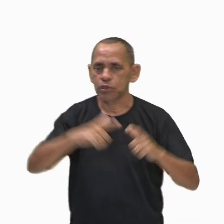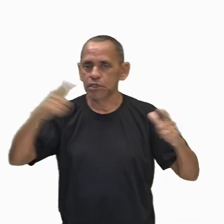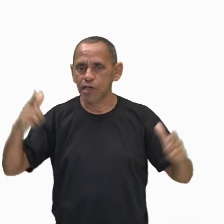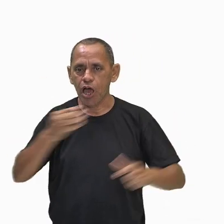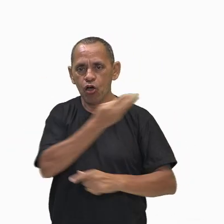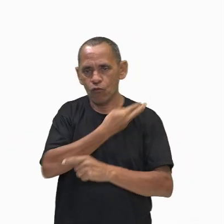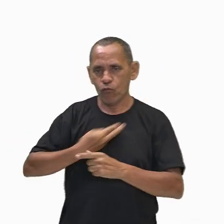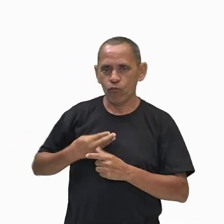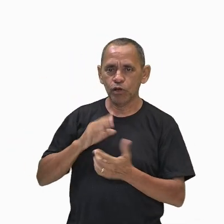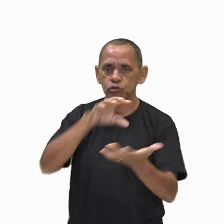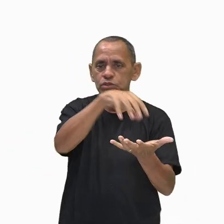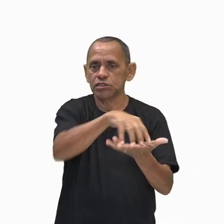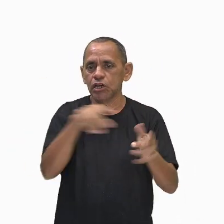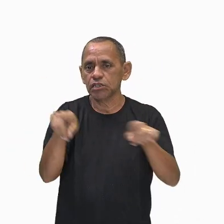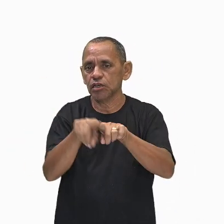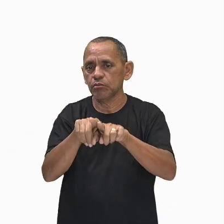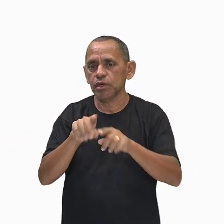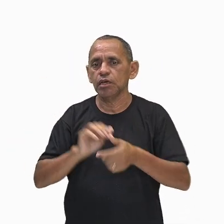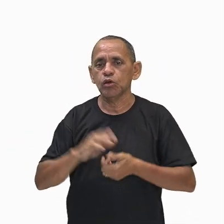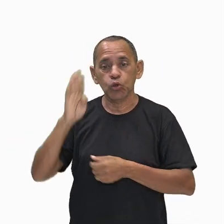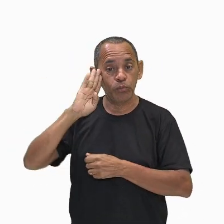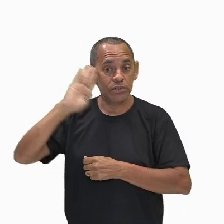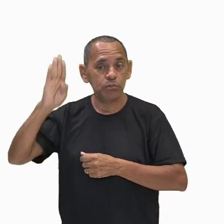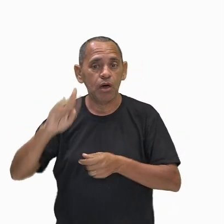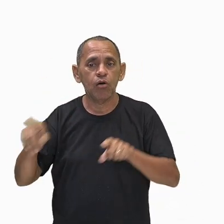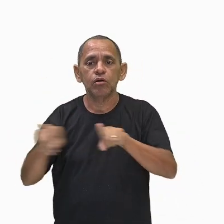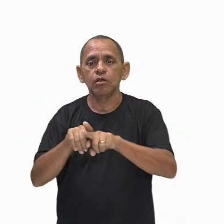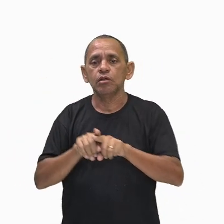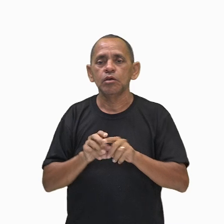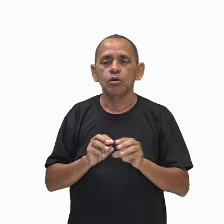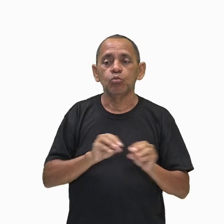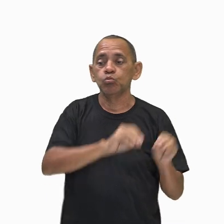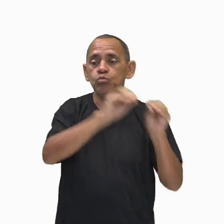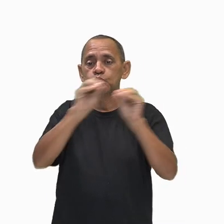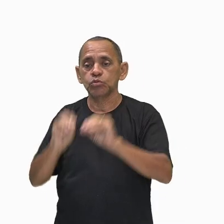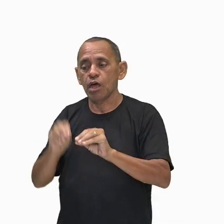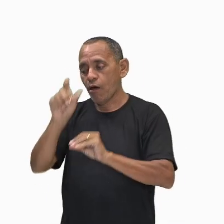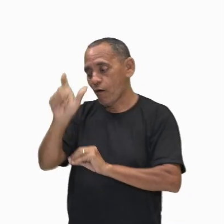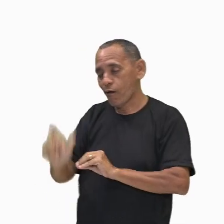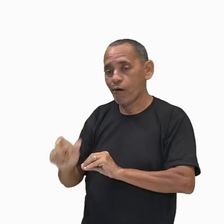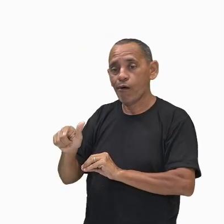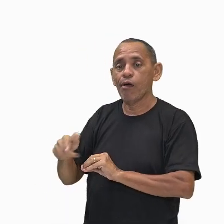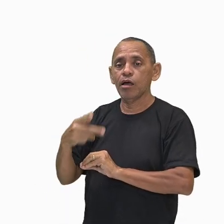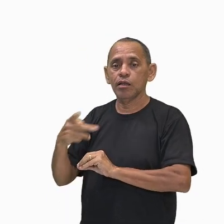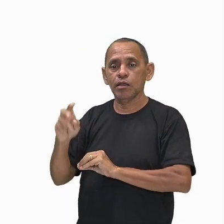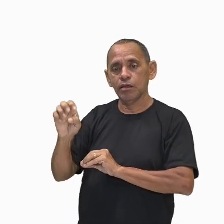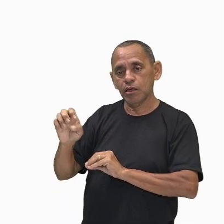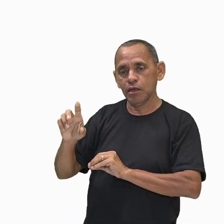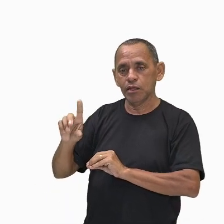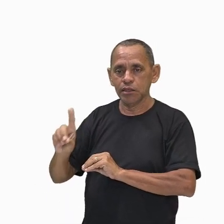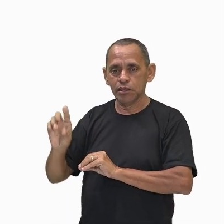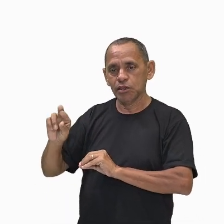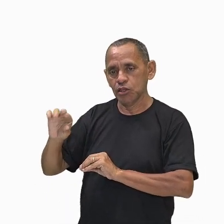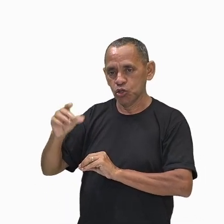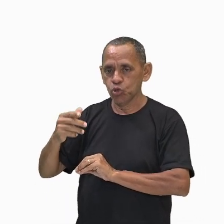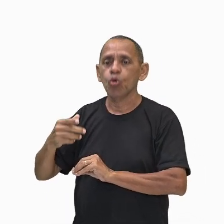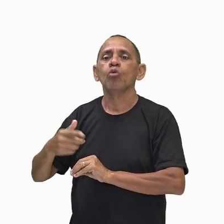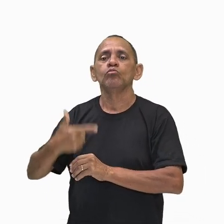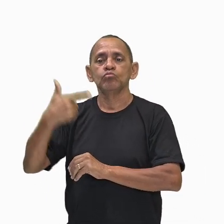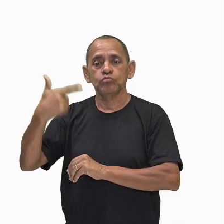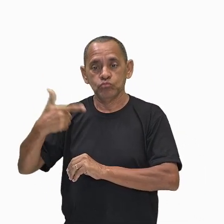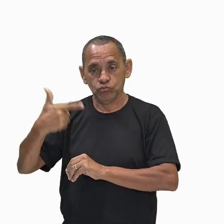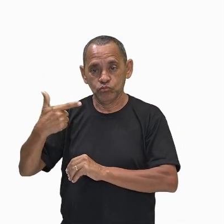central, seria transferir, então, o poder para as mãos do Pedro de Alcântara, ou o Pedro II, tá? Olha